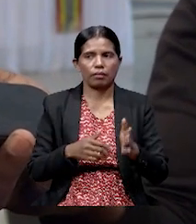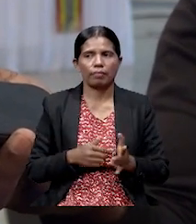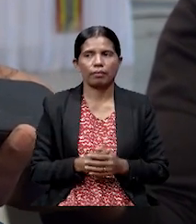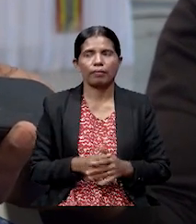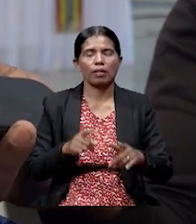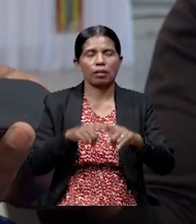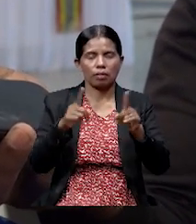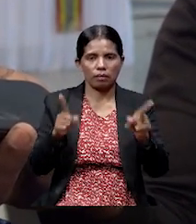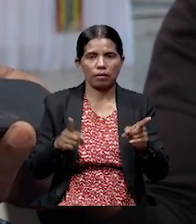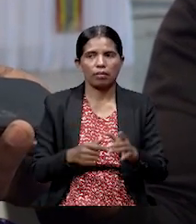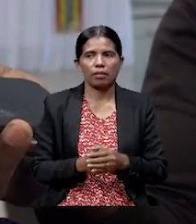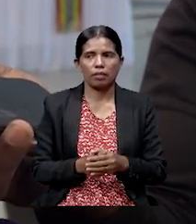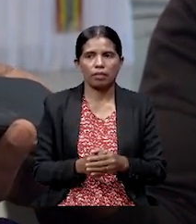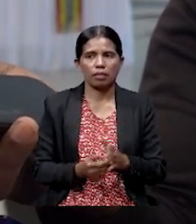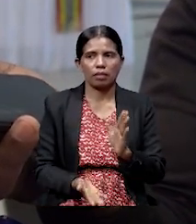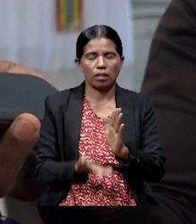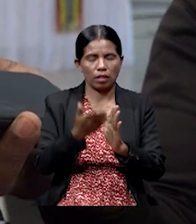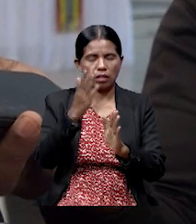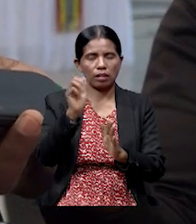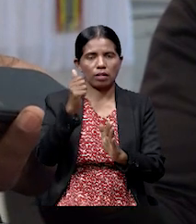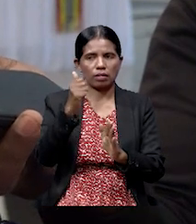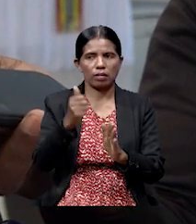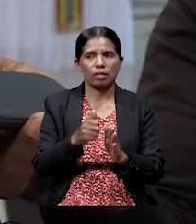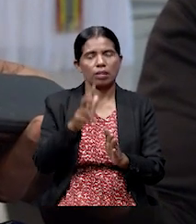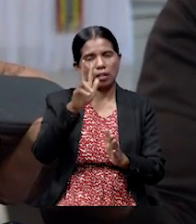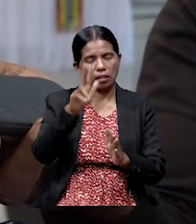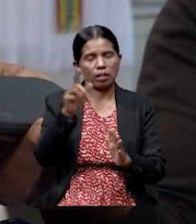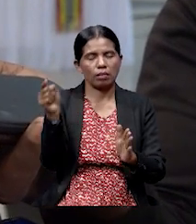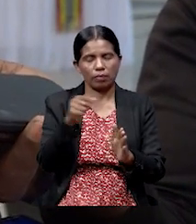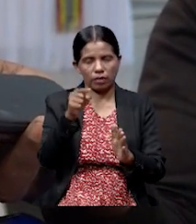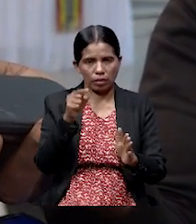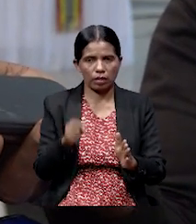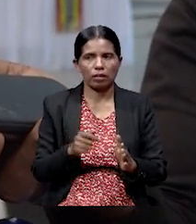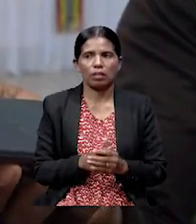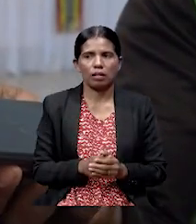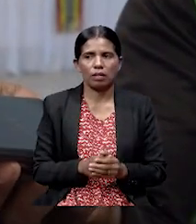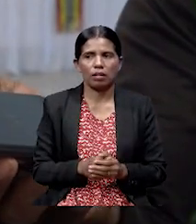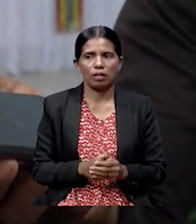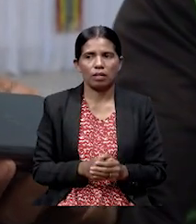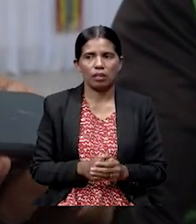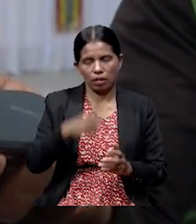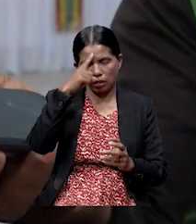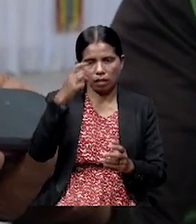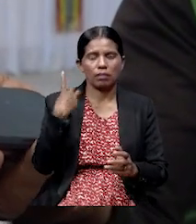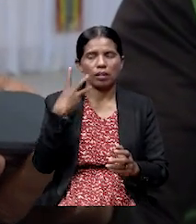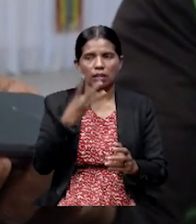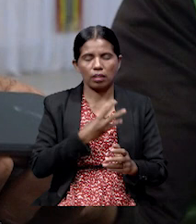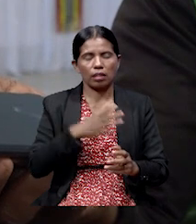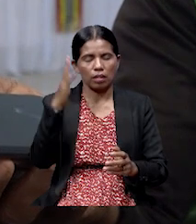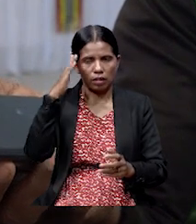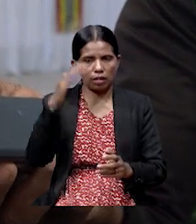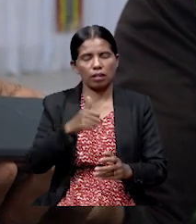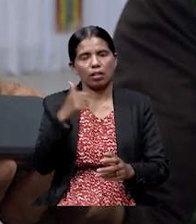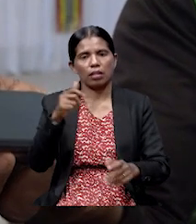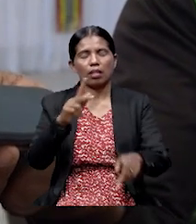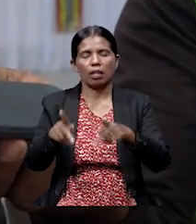vê, as climas 10%, mas que clima é 3%? Tumos menos de 3% la vele. Tama de Atene de Helior, é uma